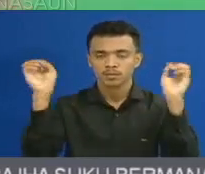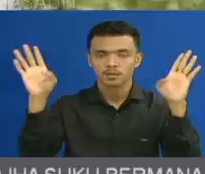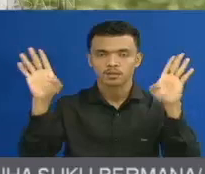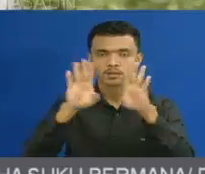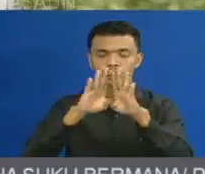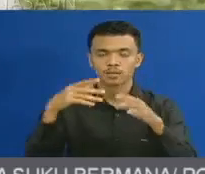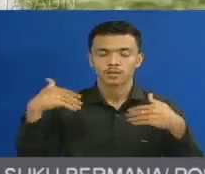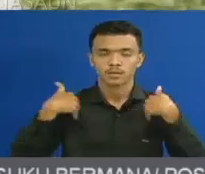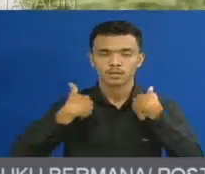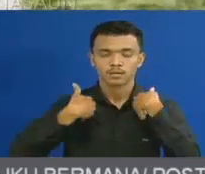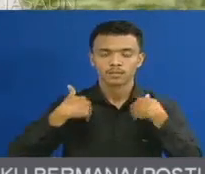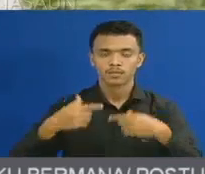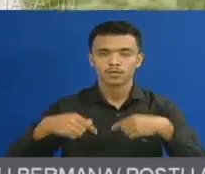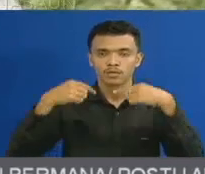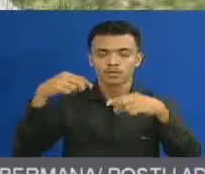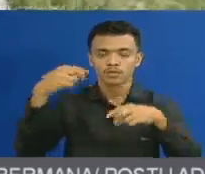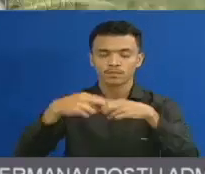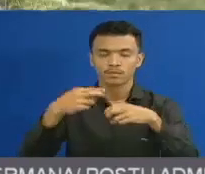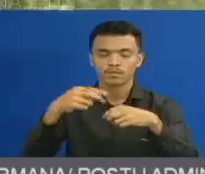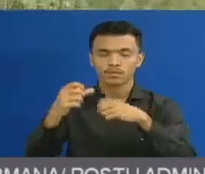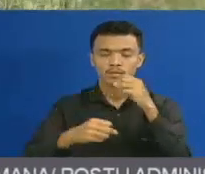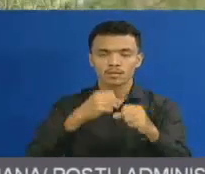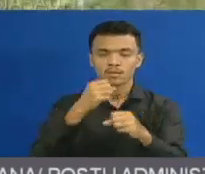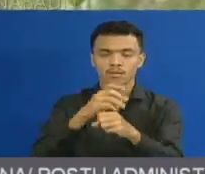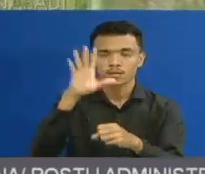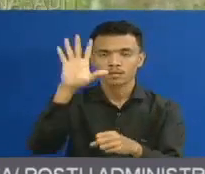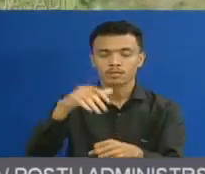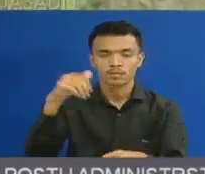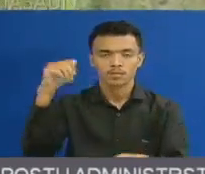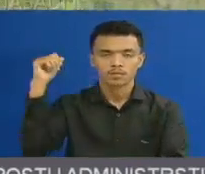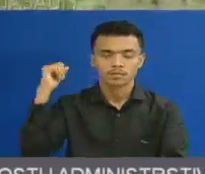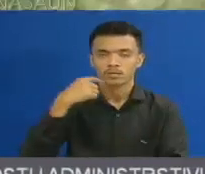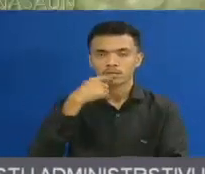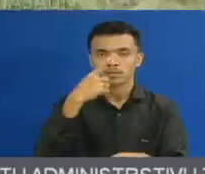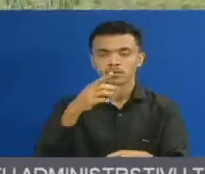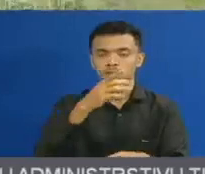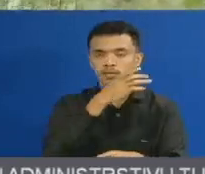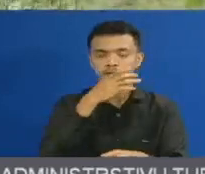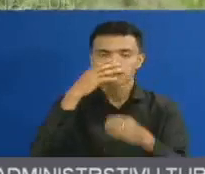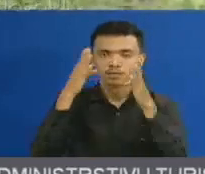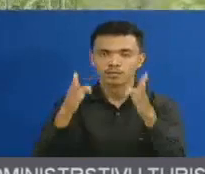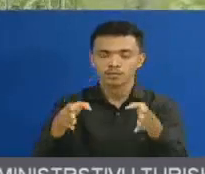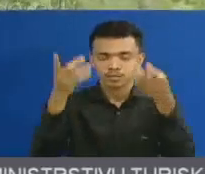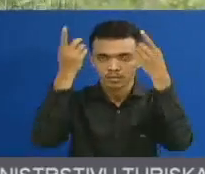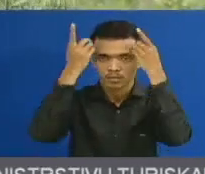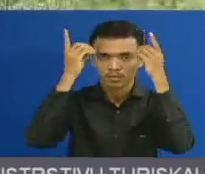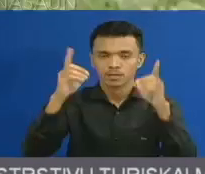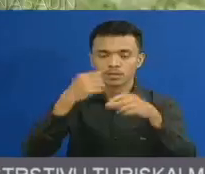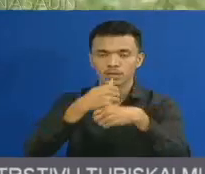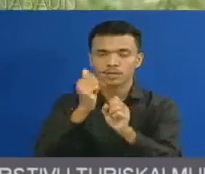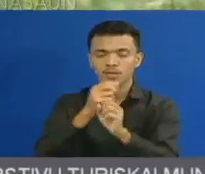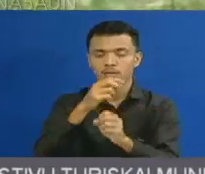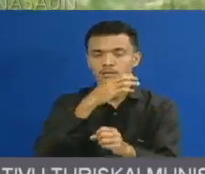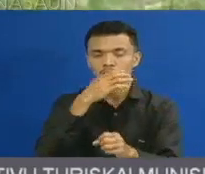animal hakiak, hori foi impacto ba produção menos e atina lima ba koto. Nia hatutan, agricultor sira decide halotosi a